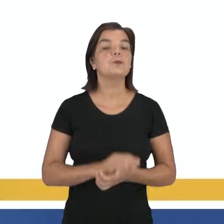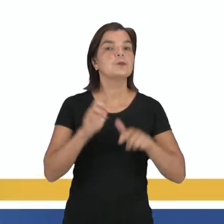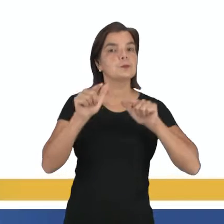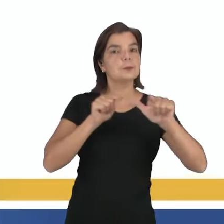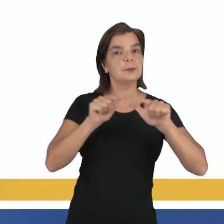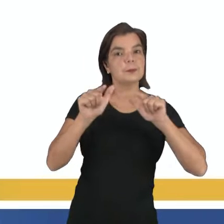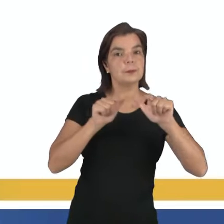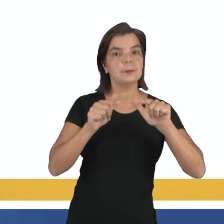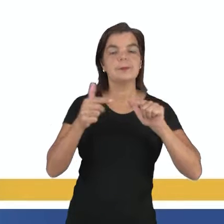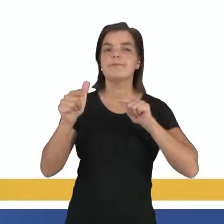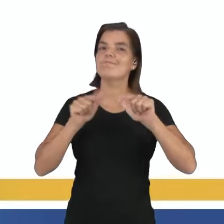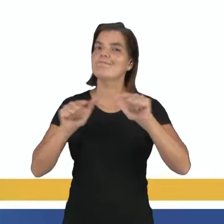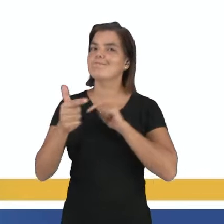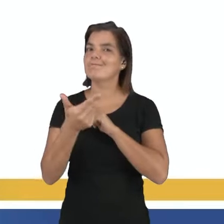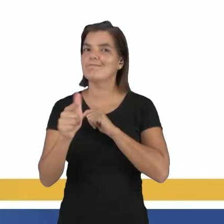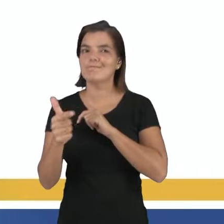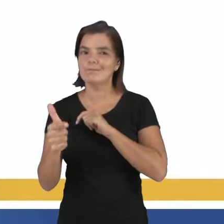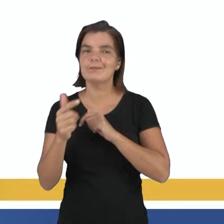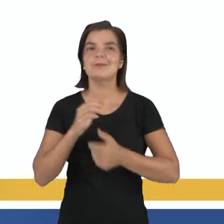o desemprego.